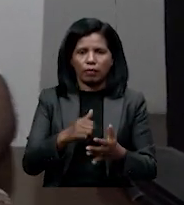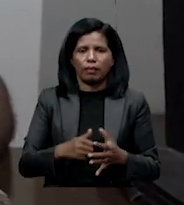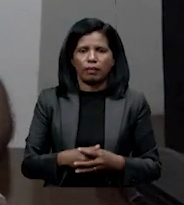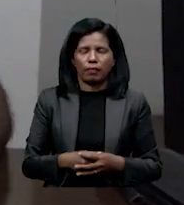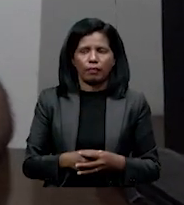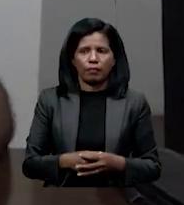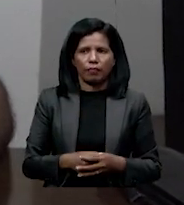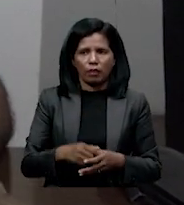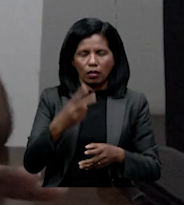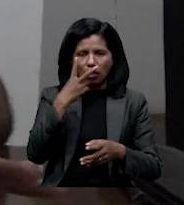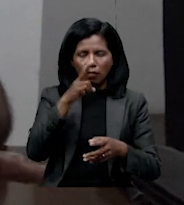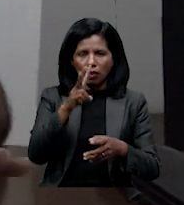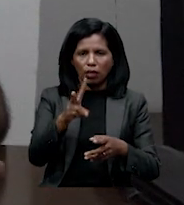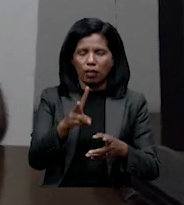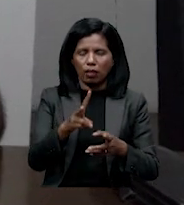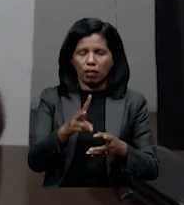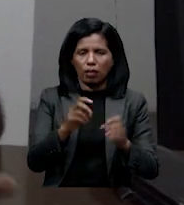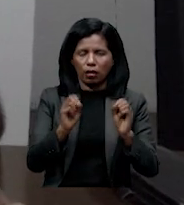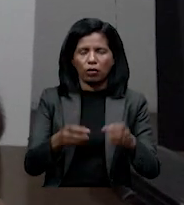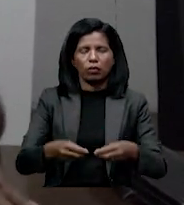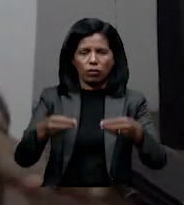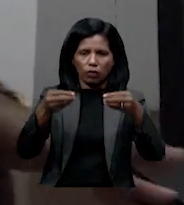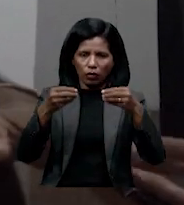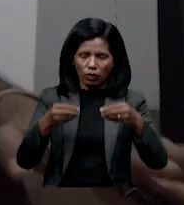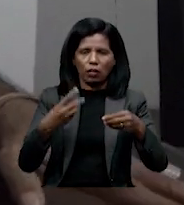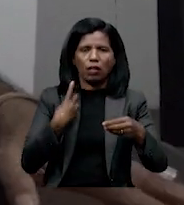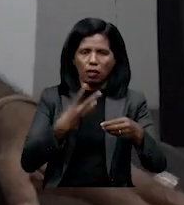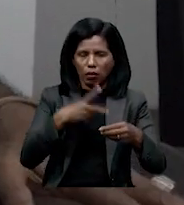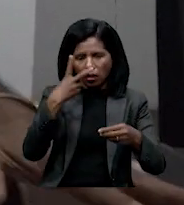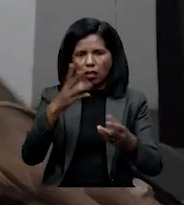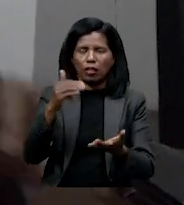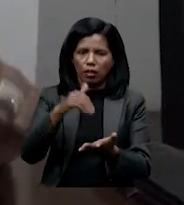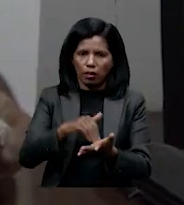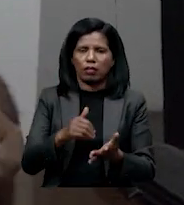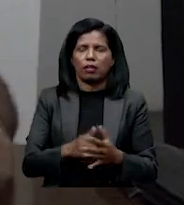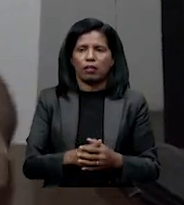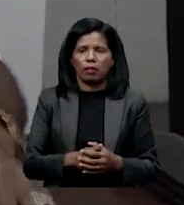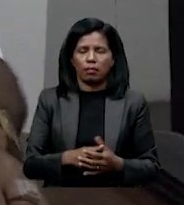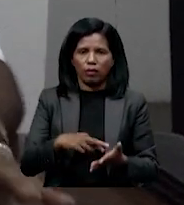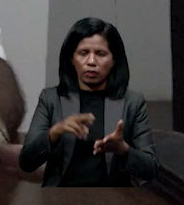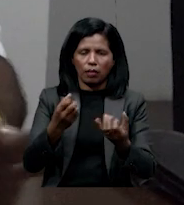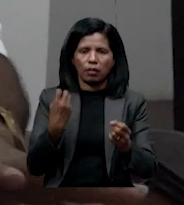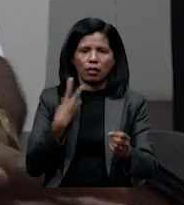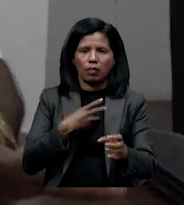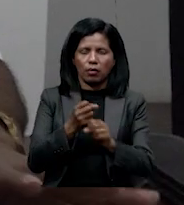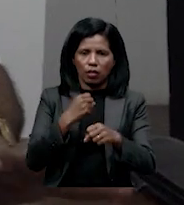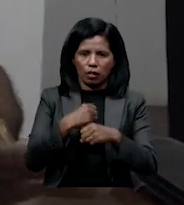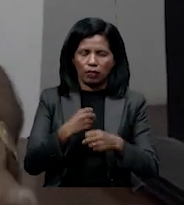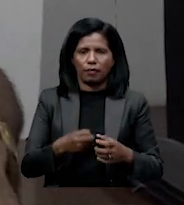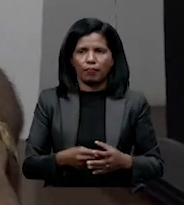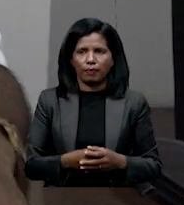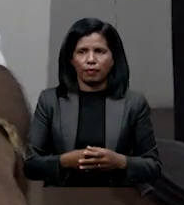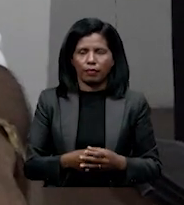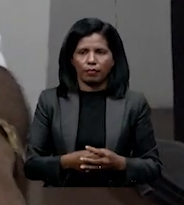para consultar pengaos tem for valor orçamento público aprova ou pemili prova aprova, tem alfa bela halo. Olha, cana, agora em longe time fui,